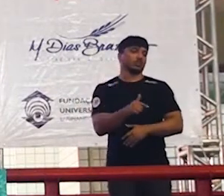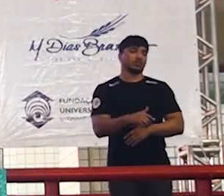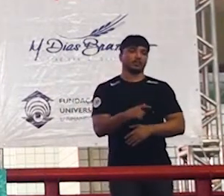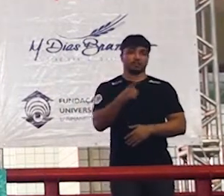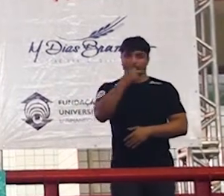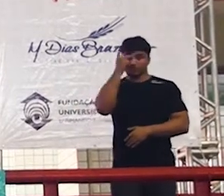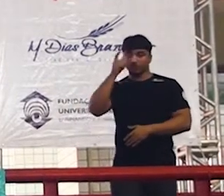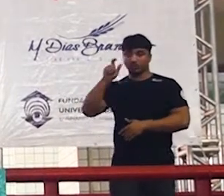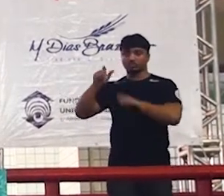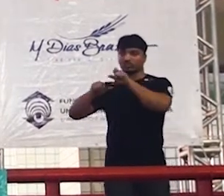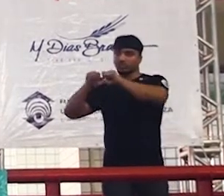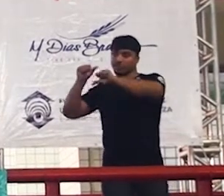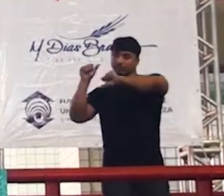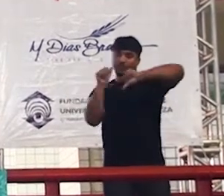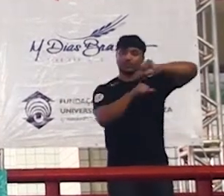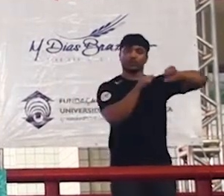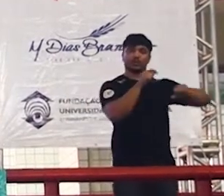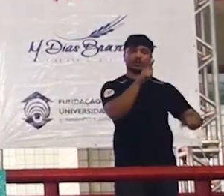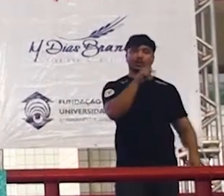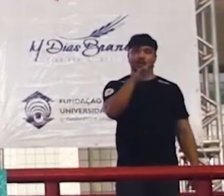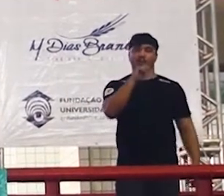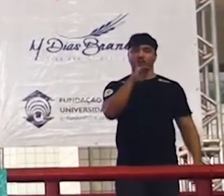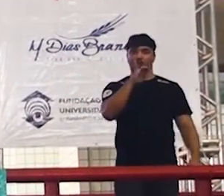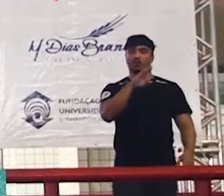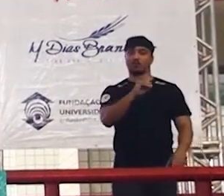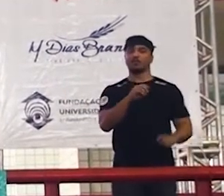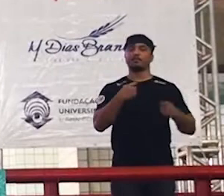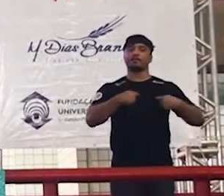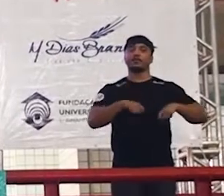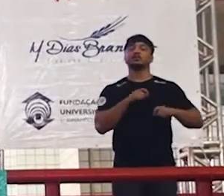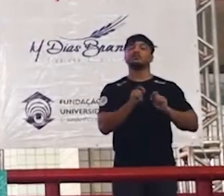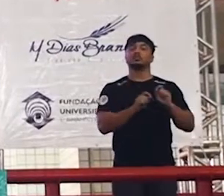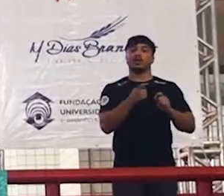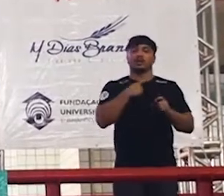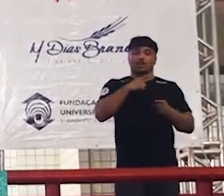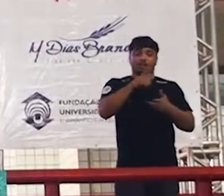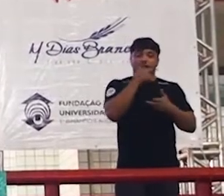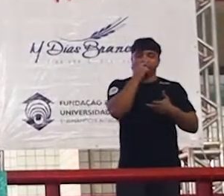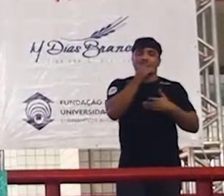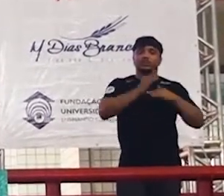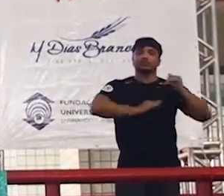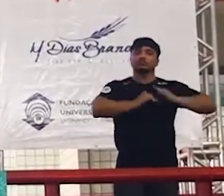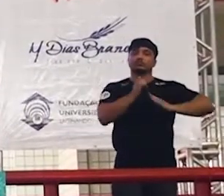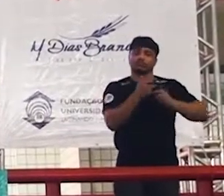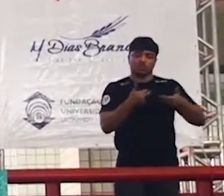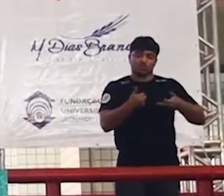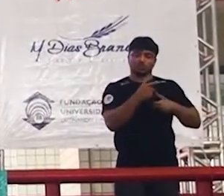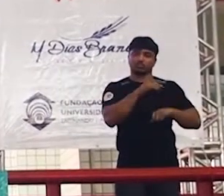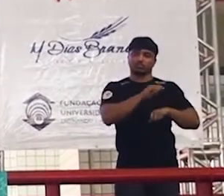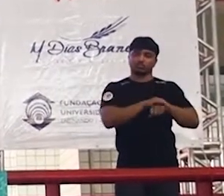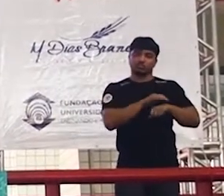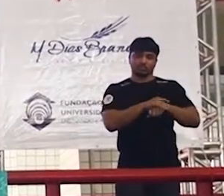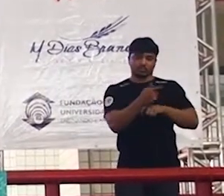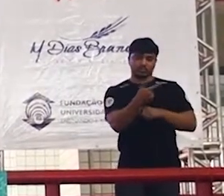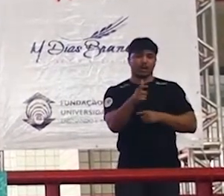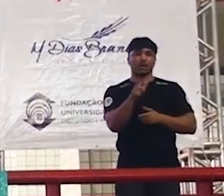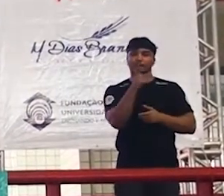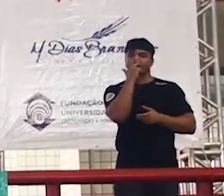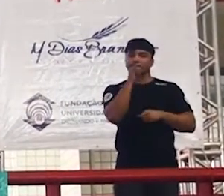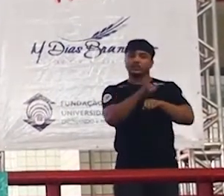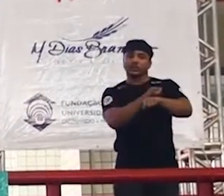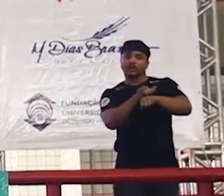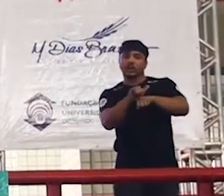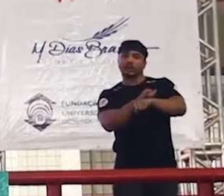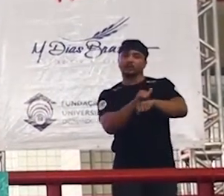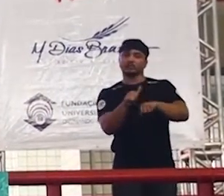um pichador virar grafiteiro, ele precisa ter um controle de determinadas técnicas